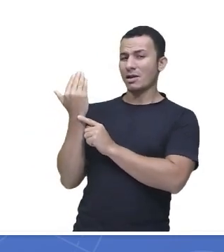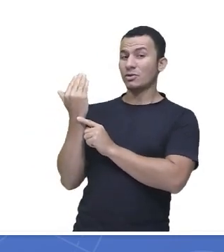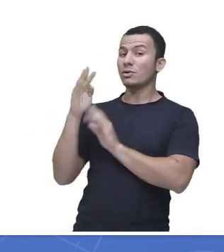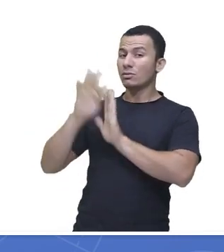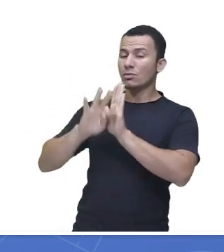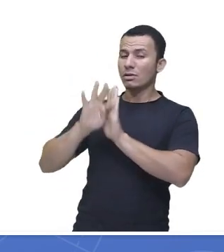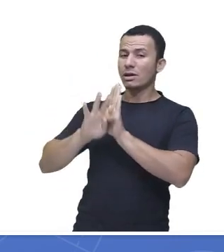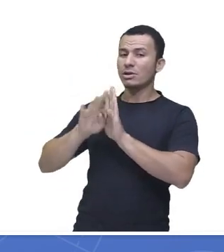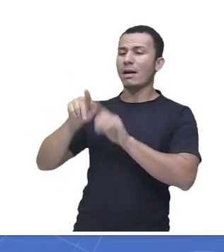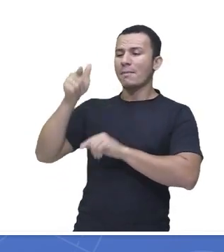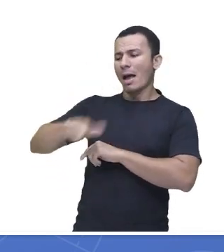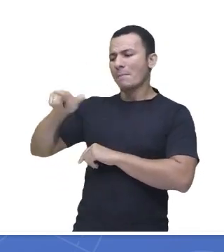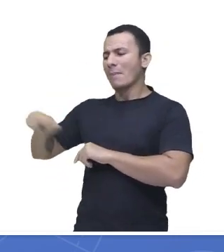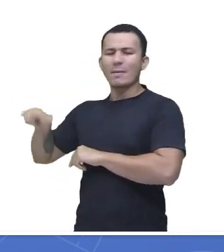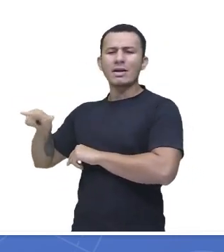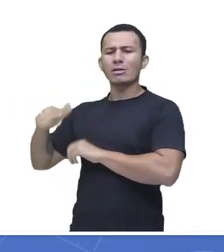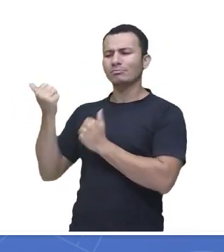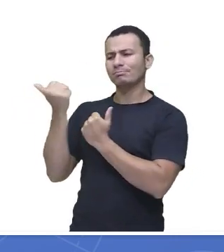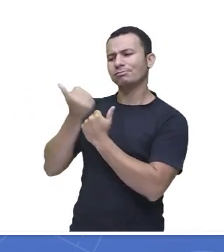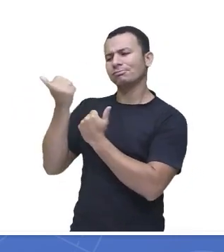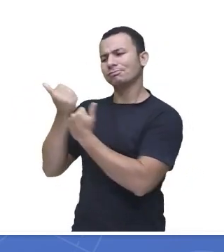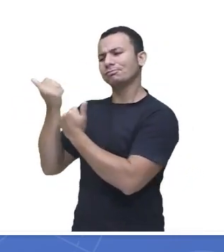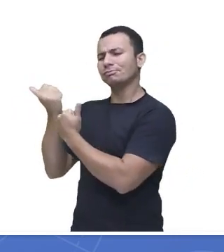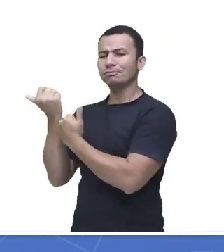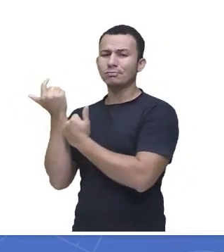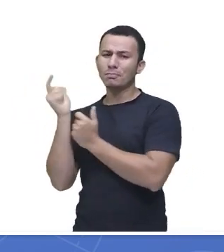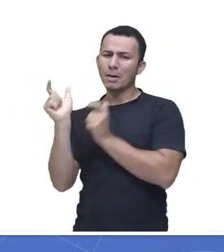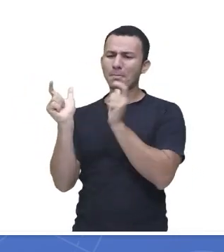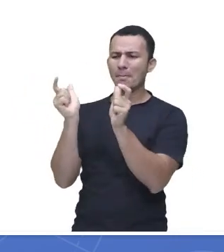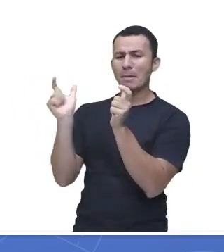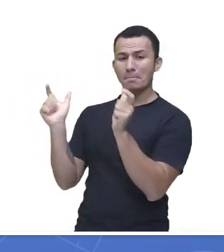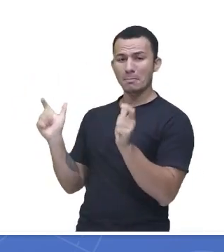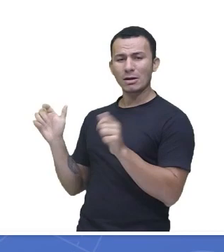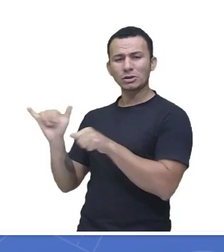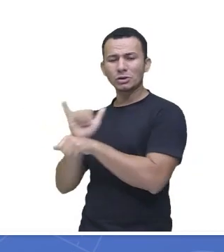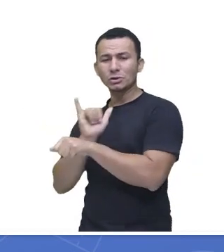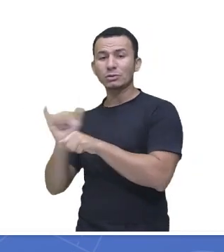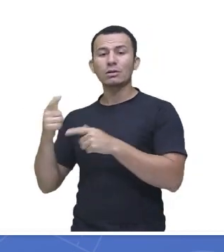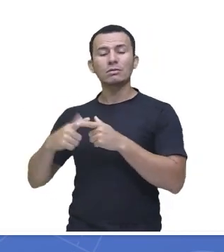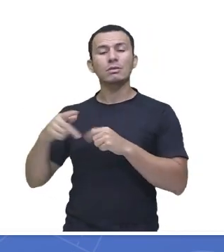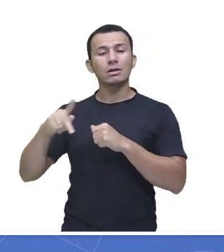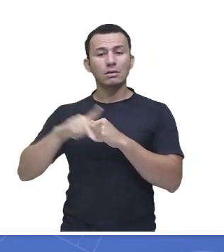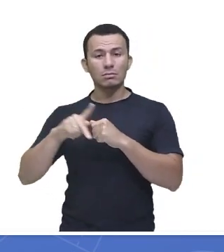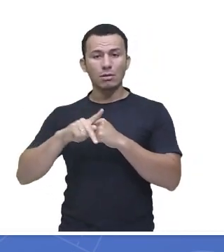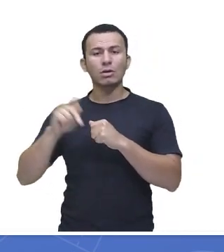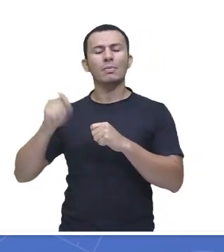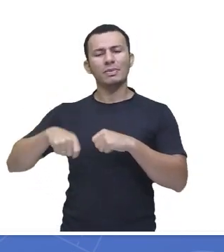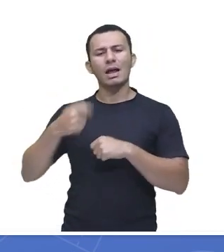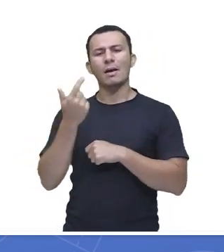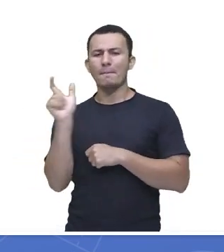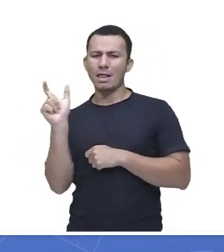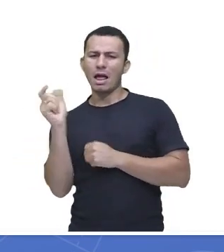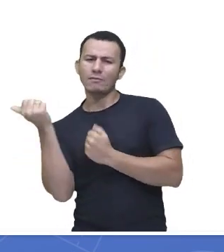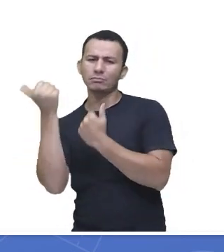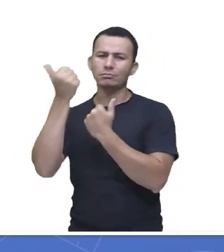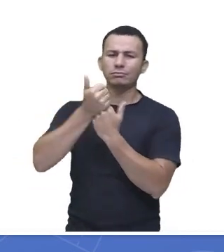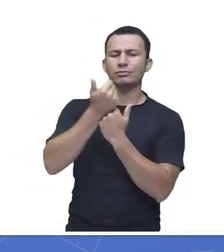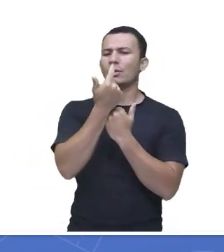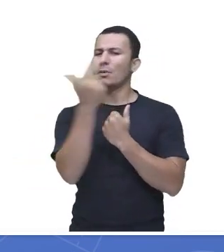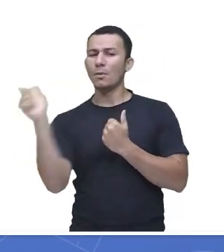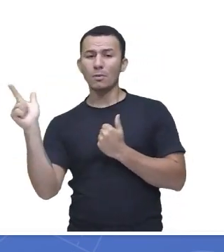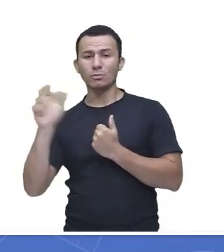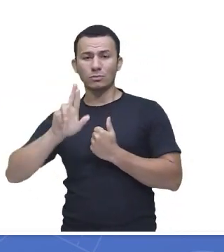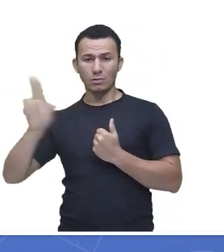fazer repetições de palavras, repetições de termos, porque com os pronomes a gente pode substituir nomes e aí,